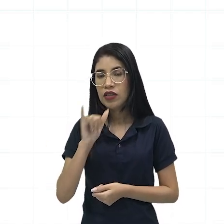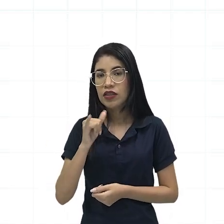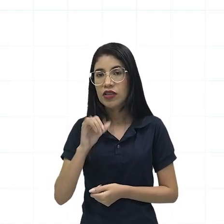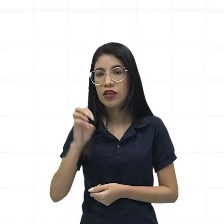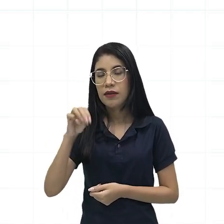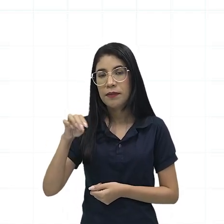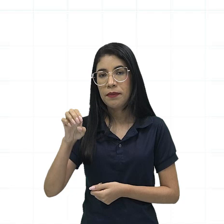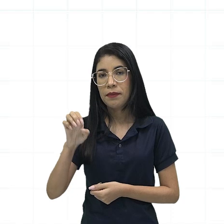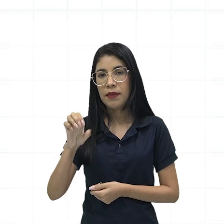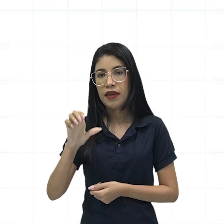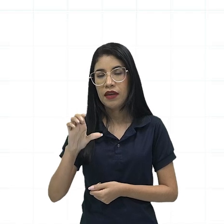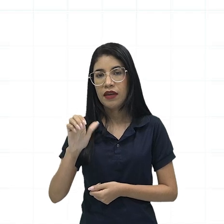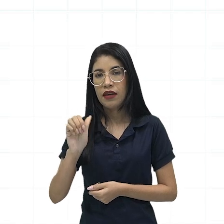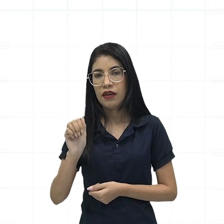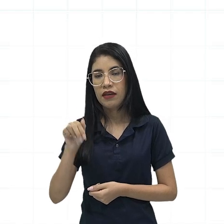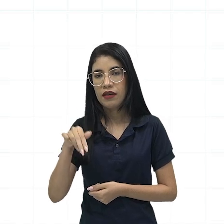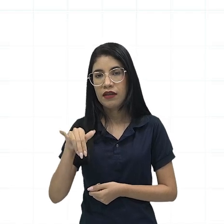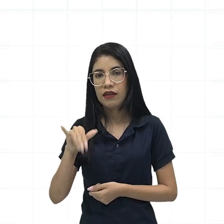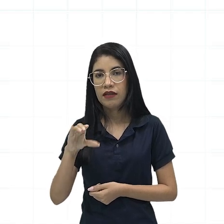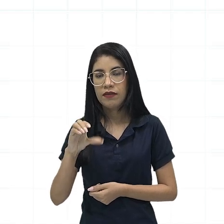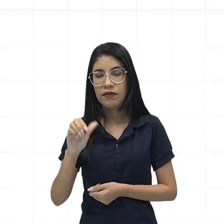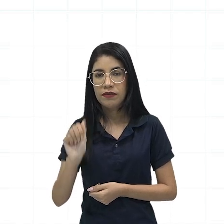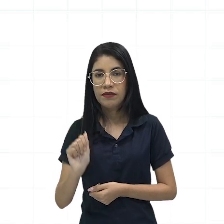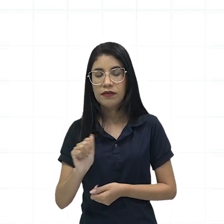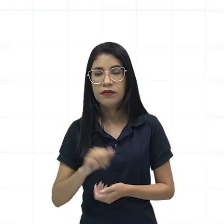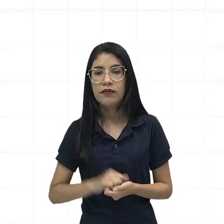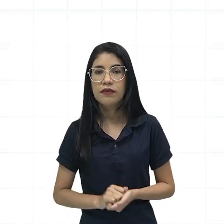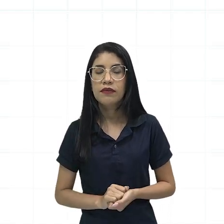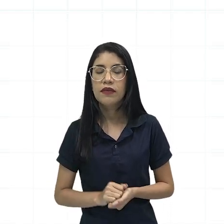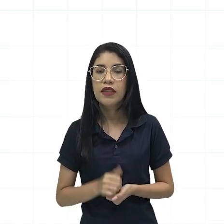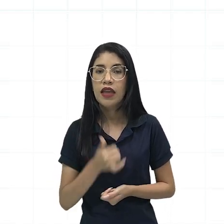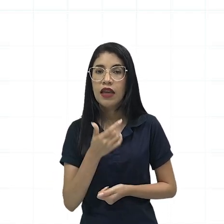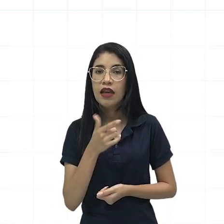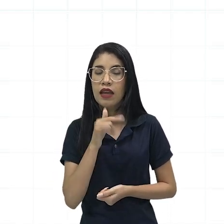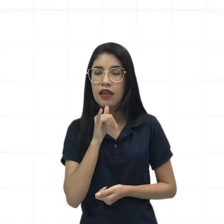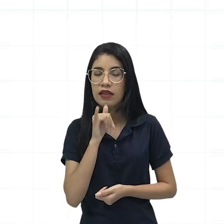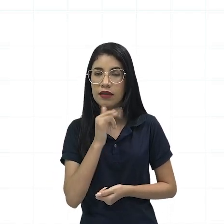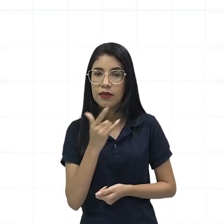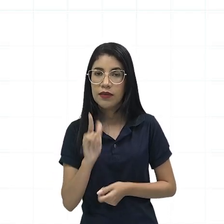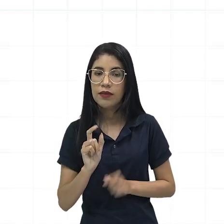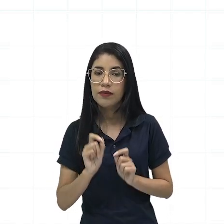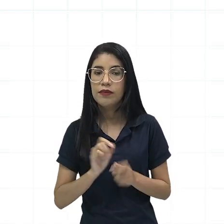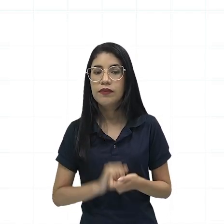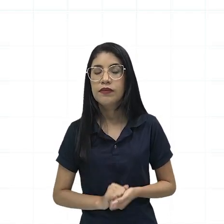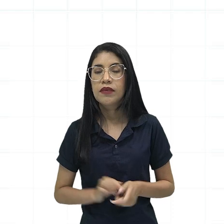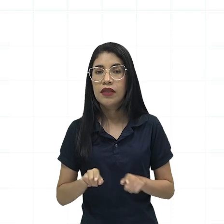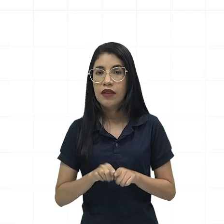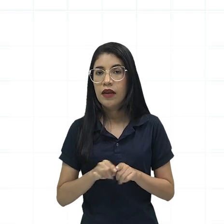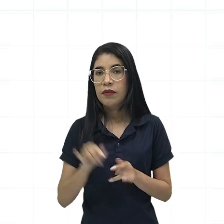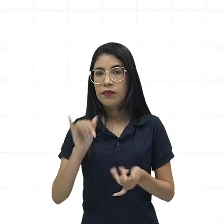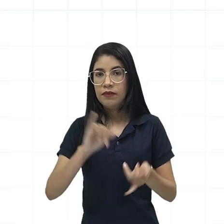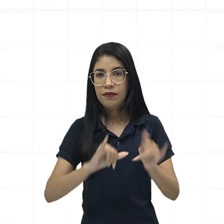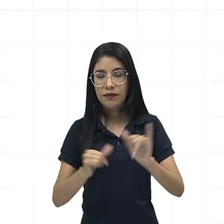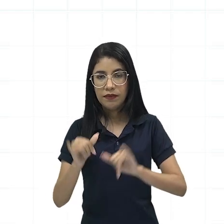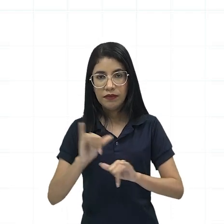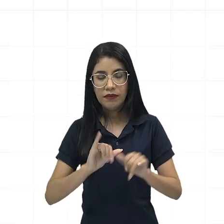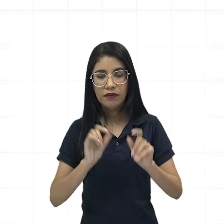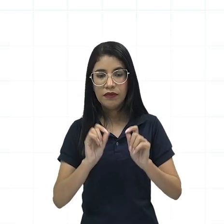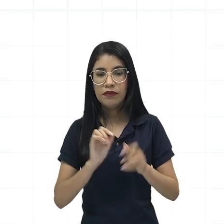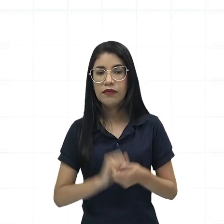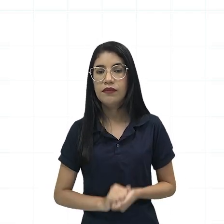energia mecânica, certo? Outro exemplo de energia química que eu acabei de falar para vocês,